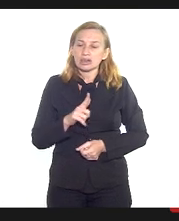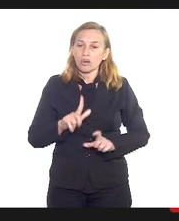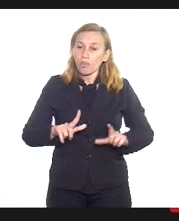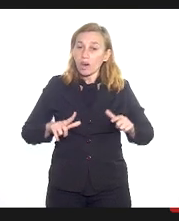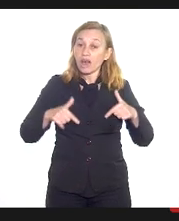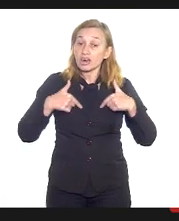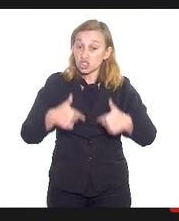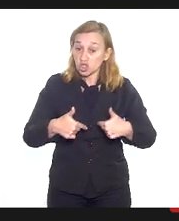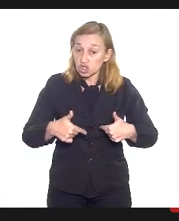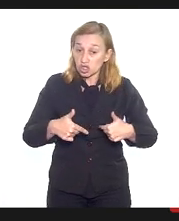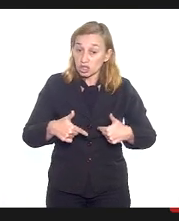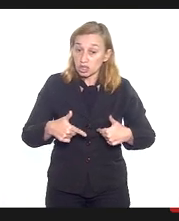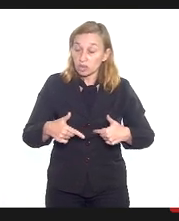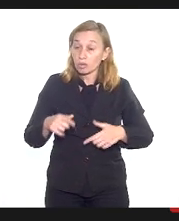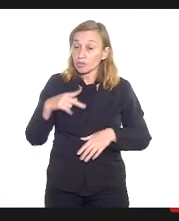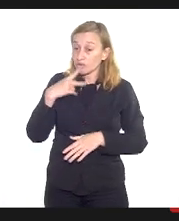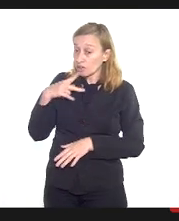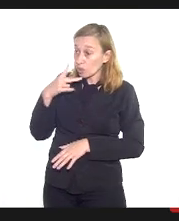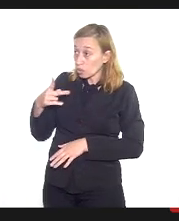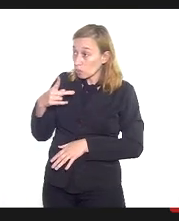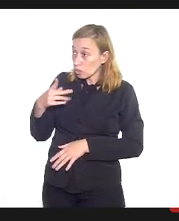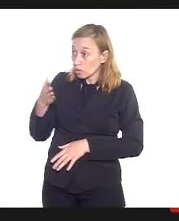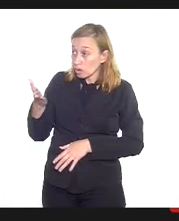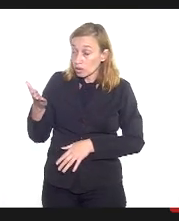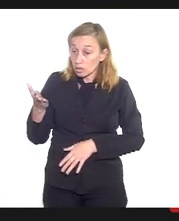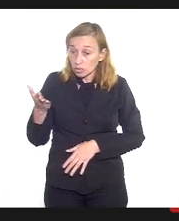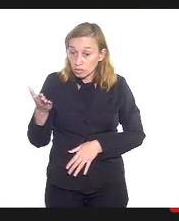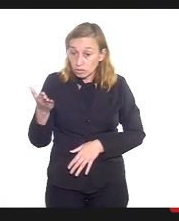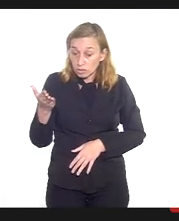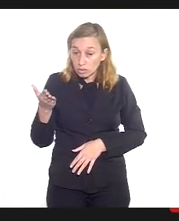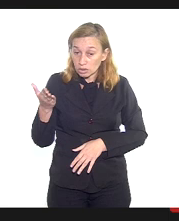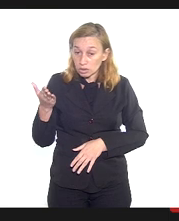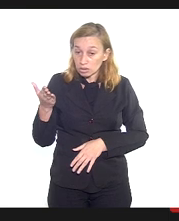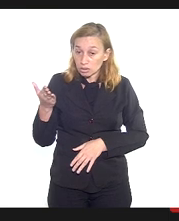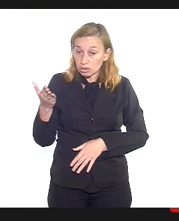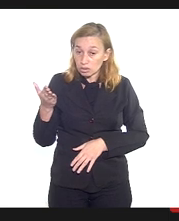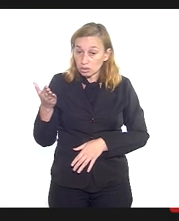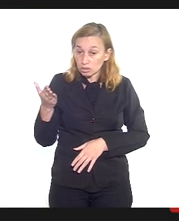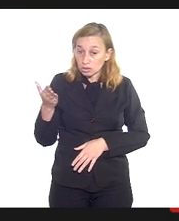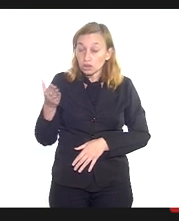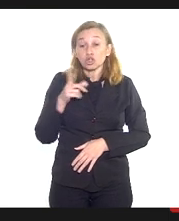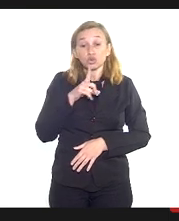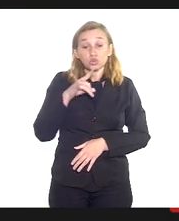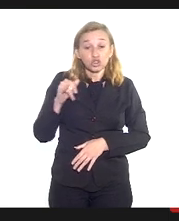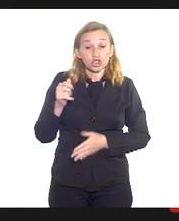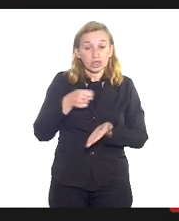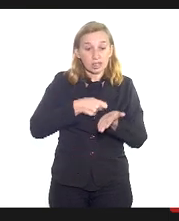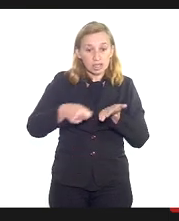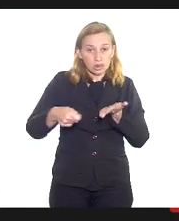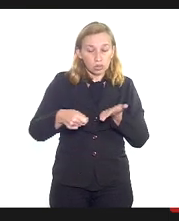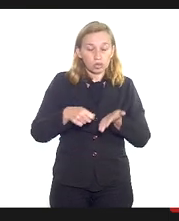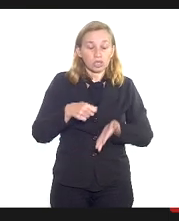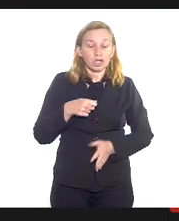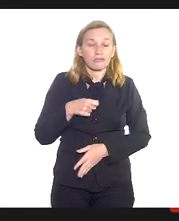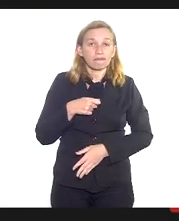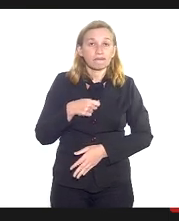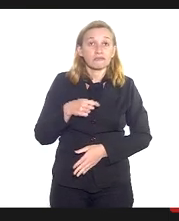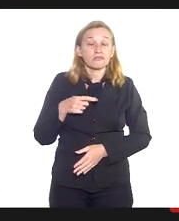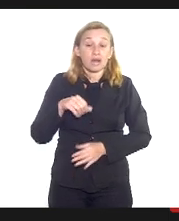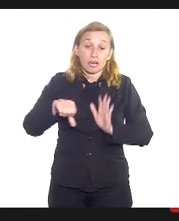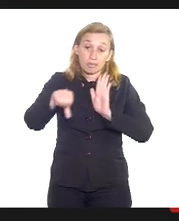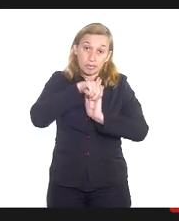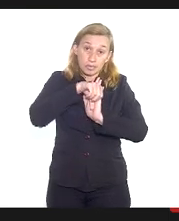atitude, como disse lá na minha preleção, no dia da assinatura, é crime